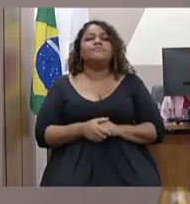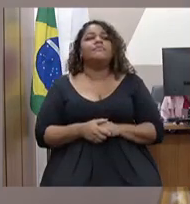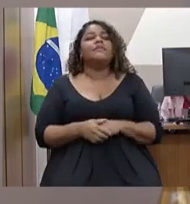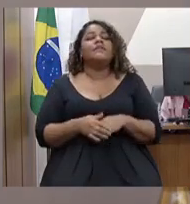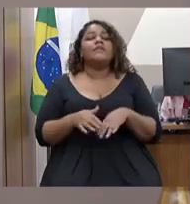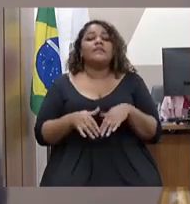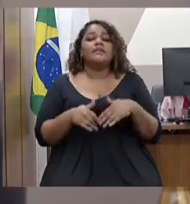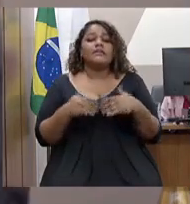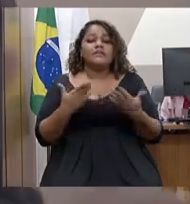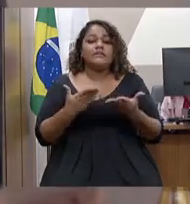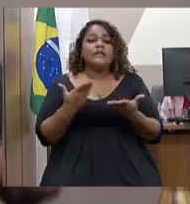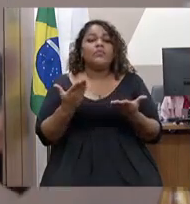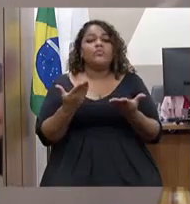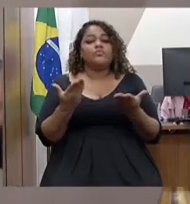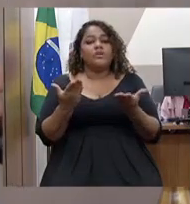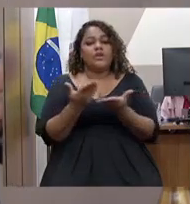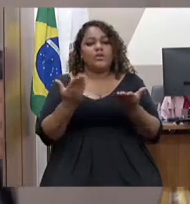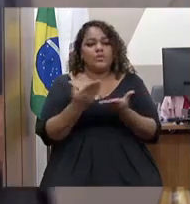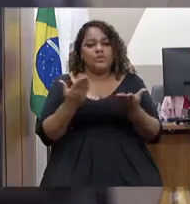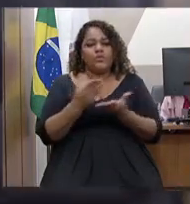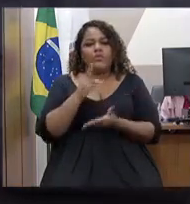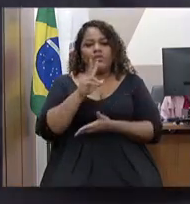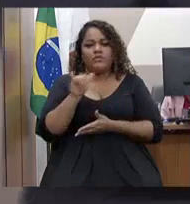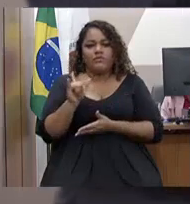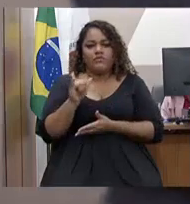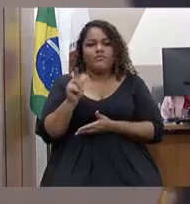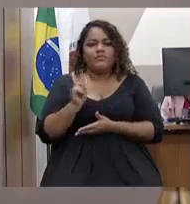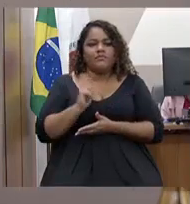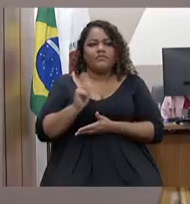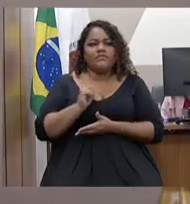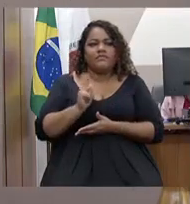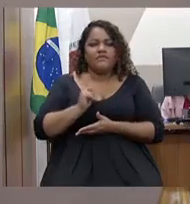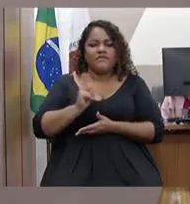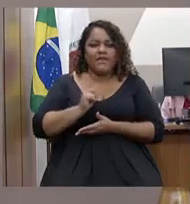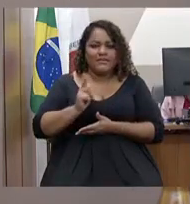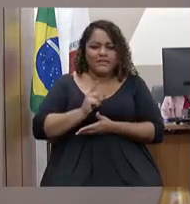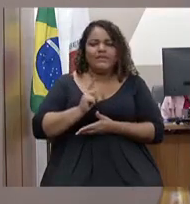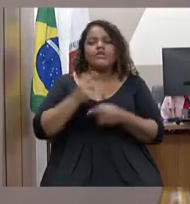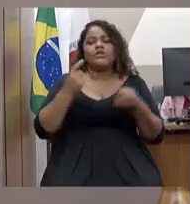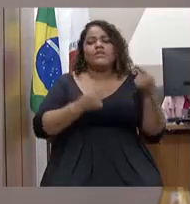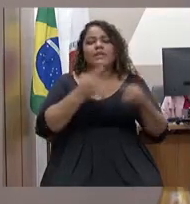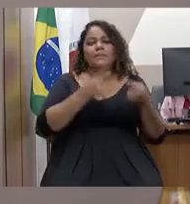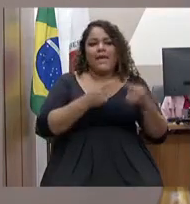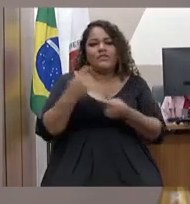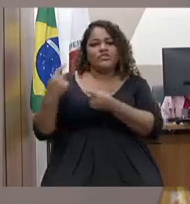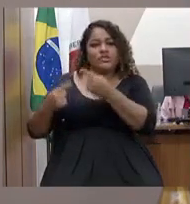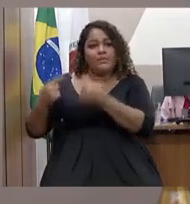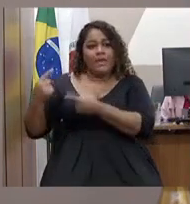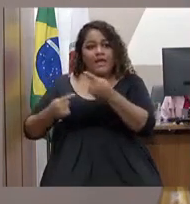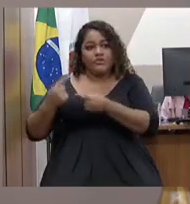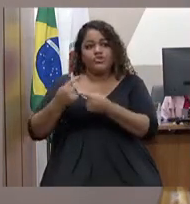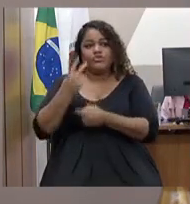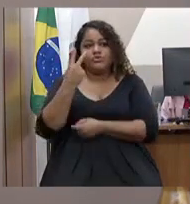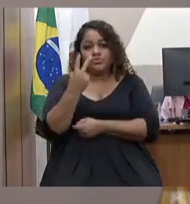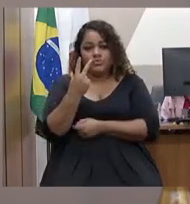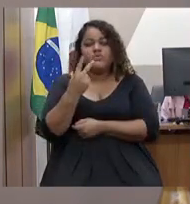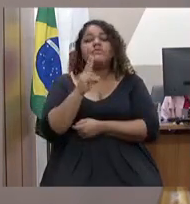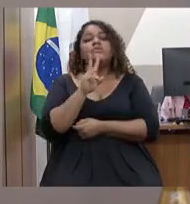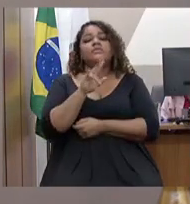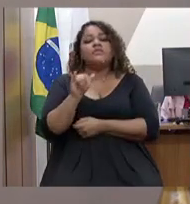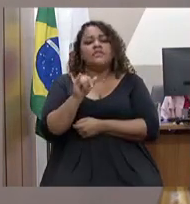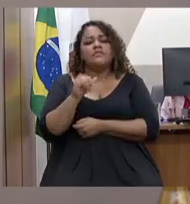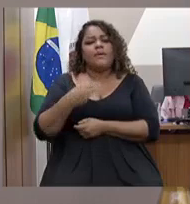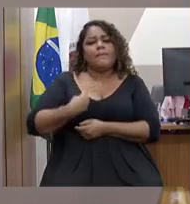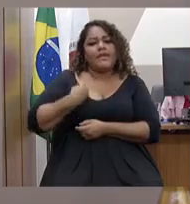nós vamos fazer duas grandes mesas de debate com a participação do público e com os especialistas que vão